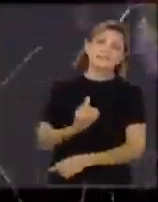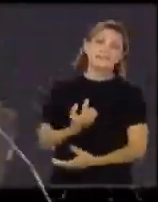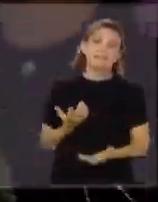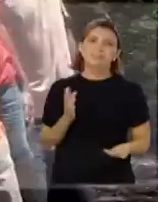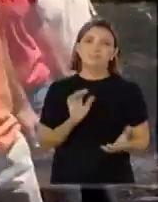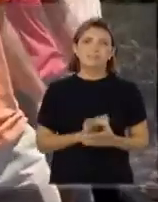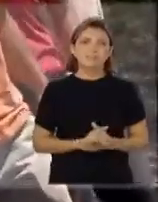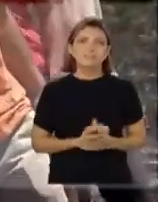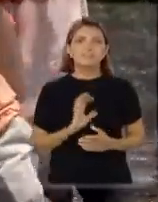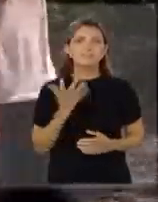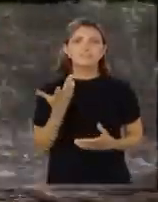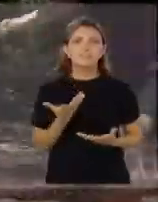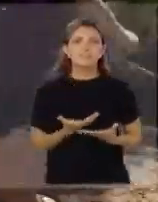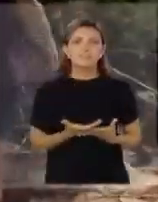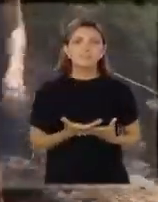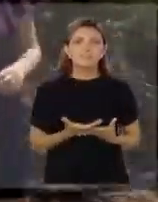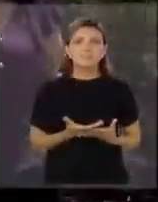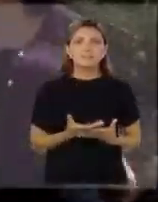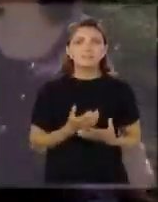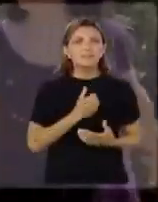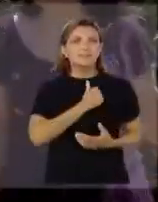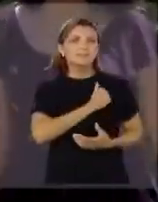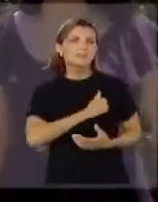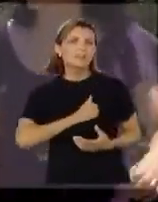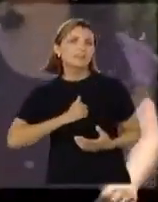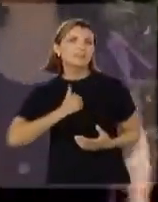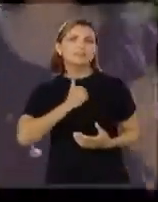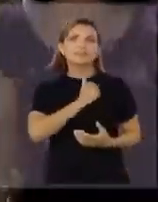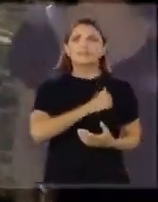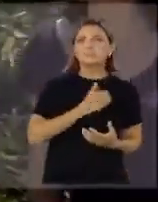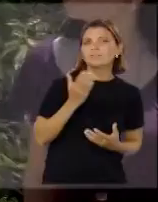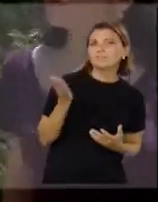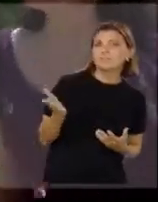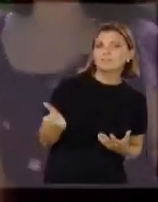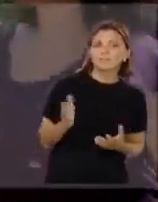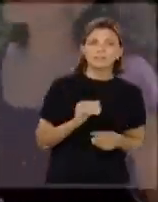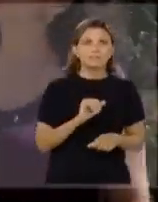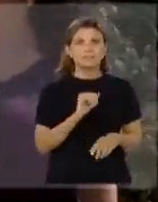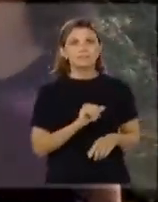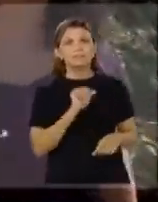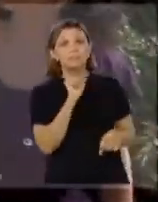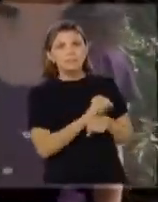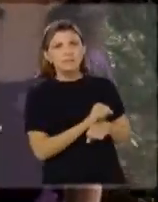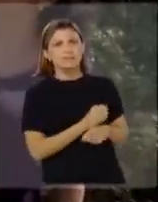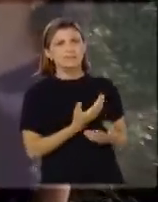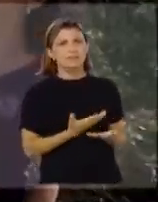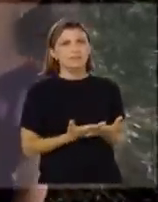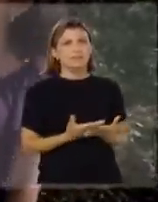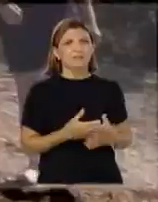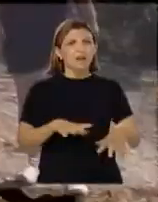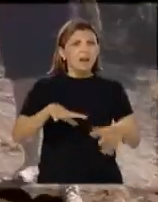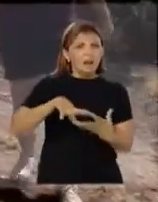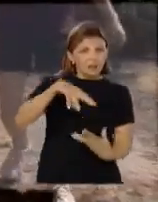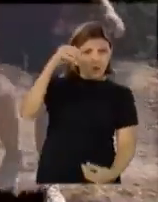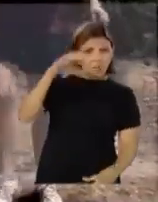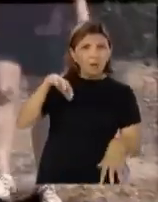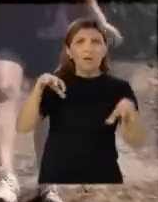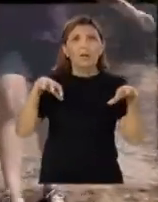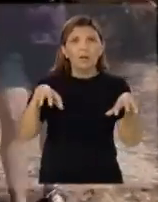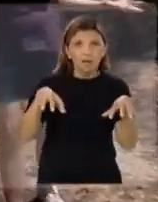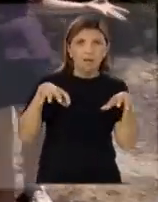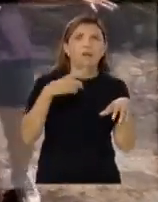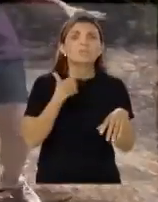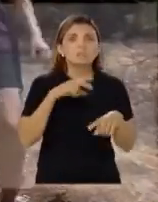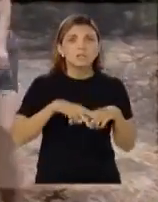Ah, olha só quem veio! Nem deu tempo de começar a cantar Mas que saudade doce! Que ódio, Thiago! Se você não tivesse